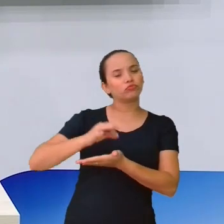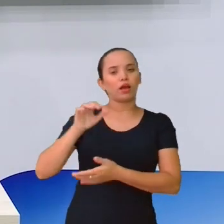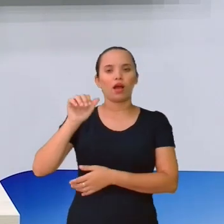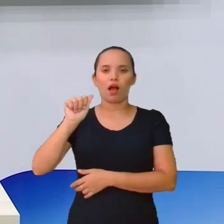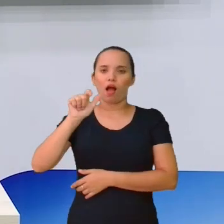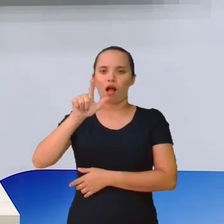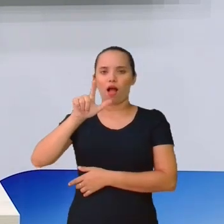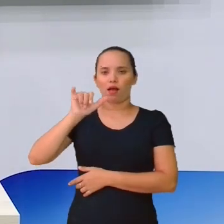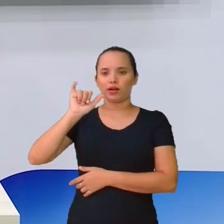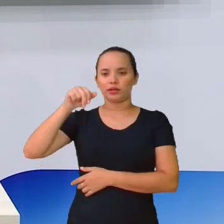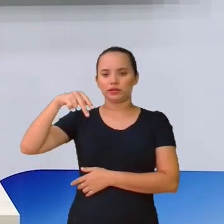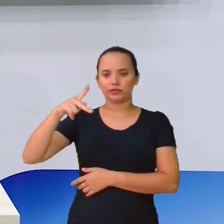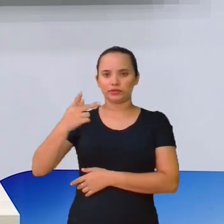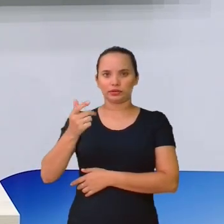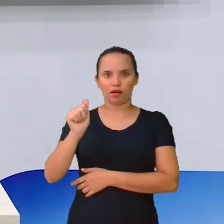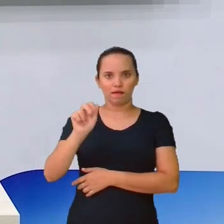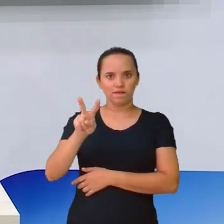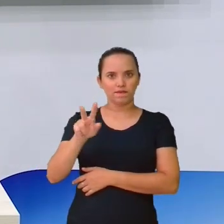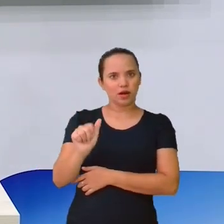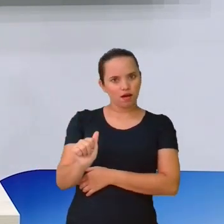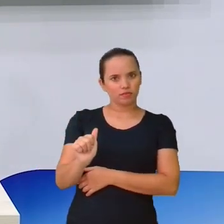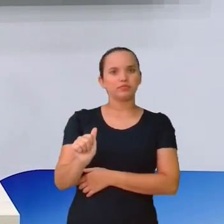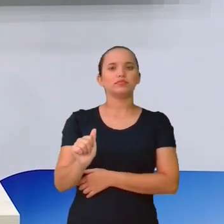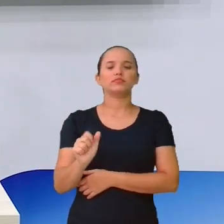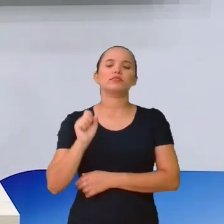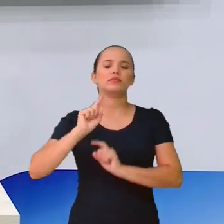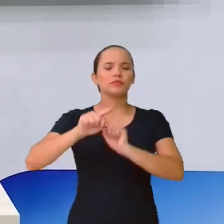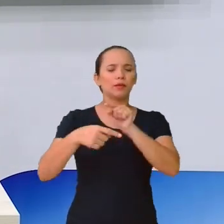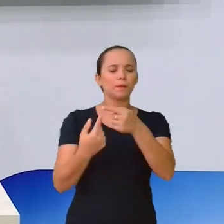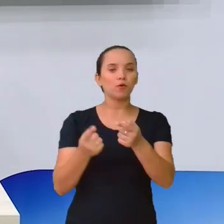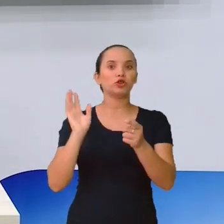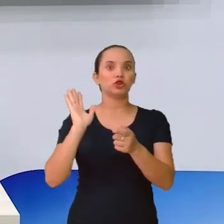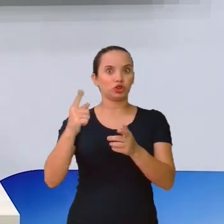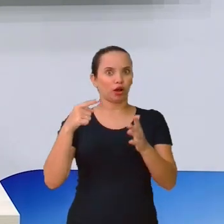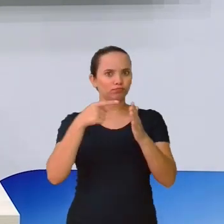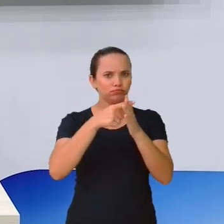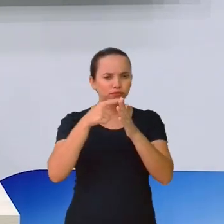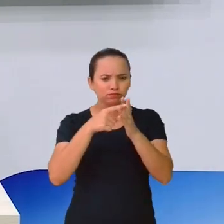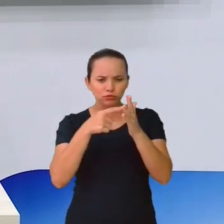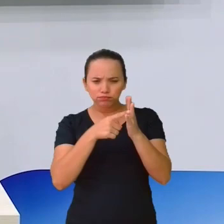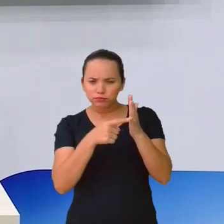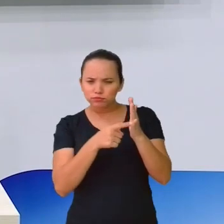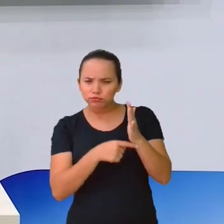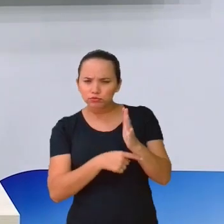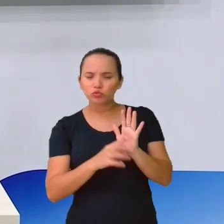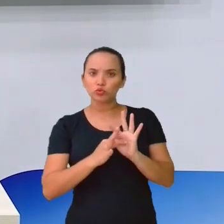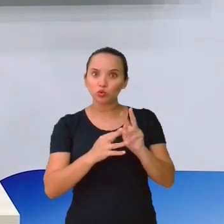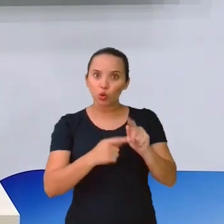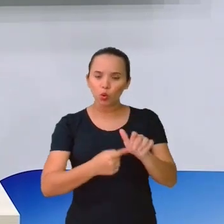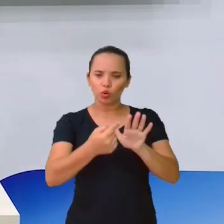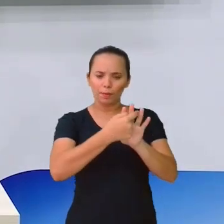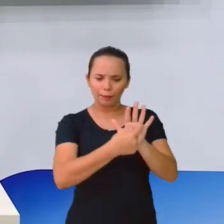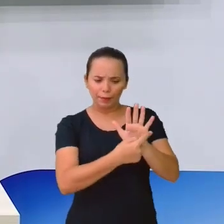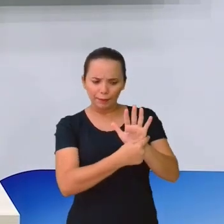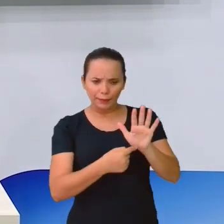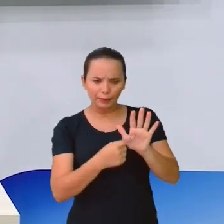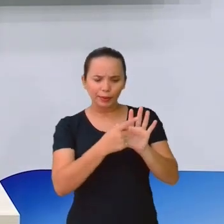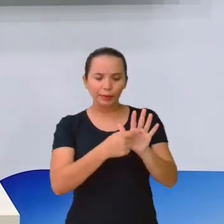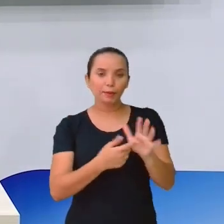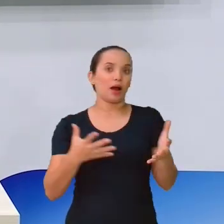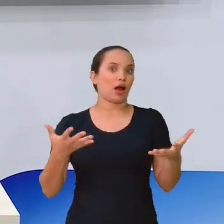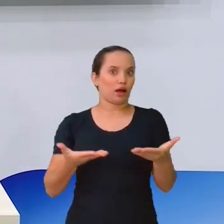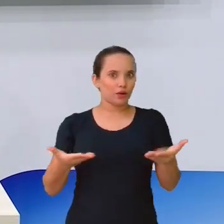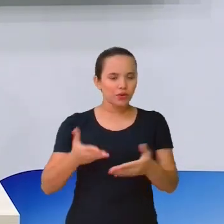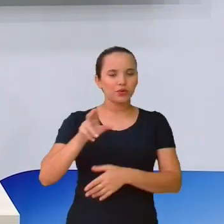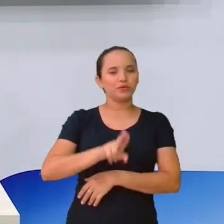Feito o furo na arvorezinha toda, a gente vem, ó. Deixa eu pegar logo o que eu vou usar, né? Vem com a nossa